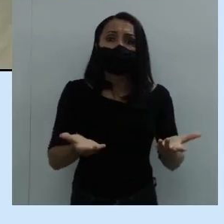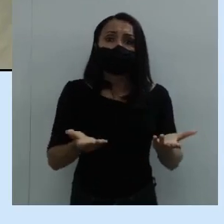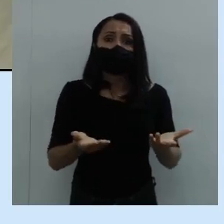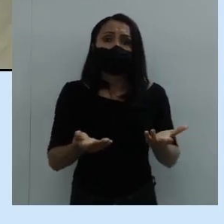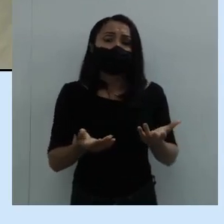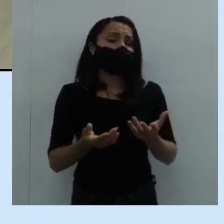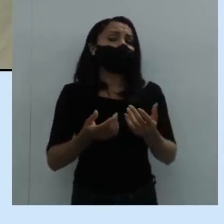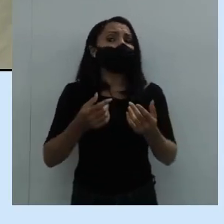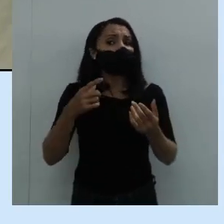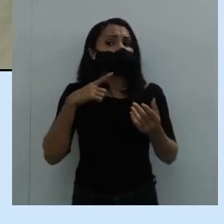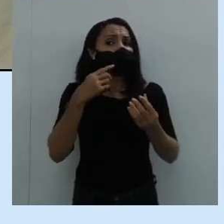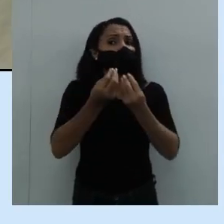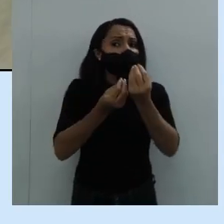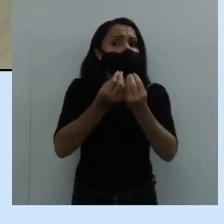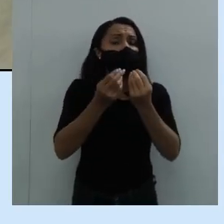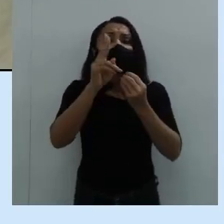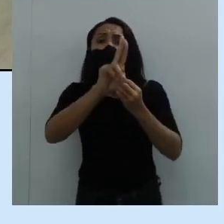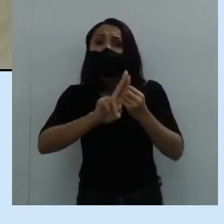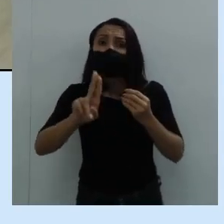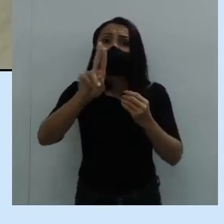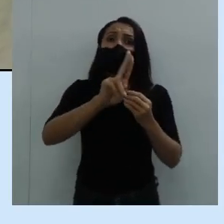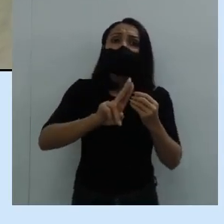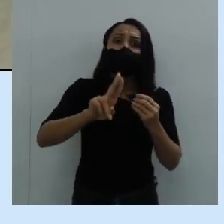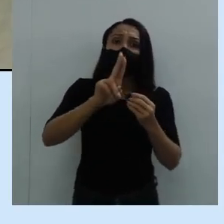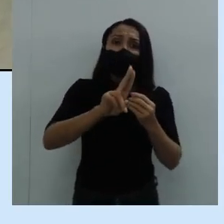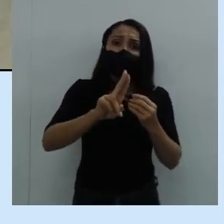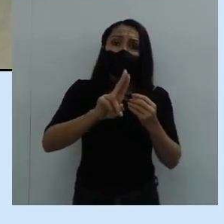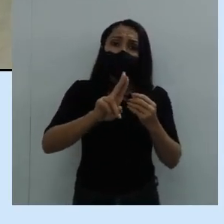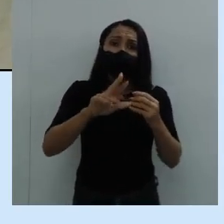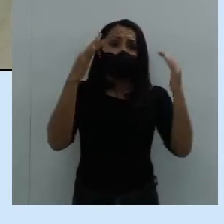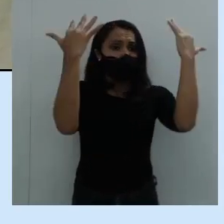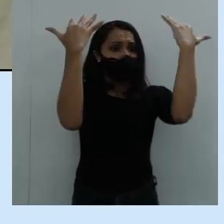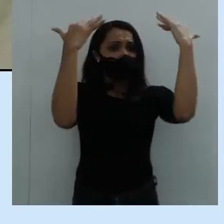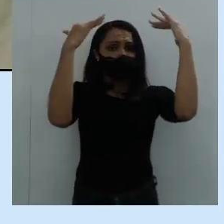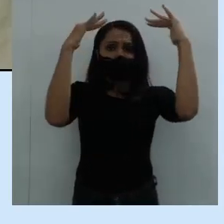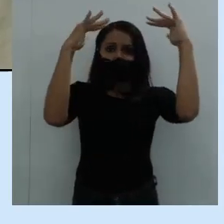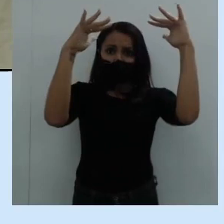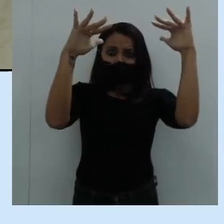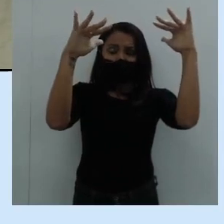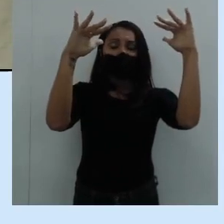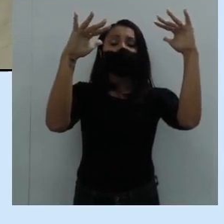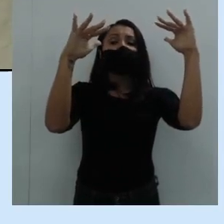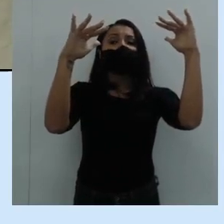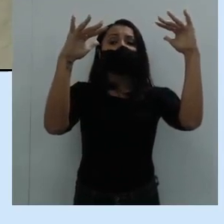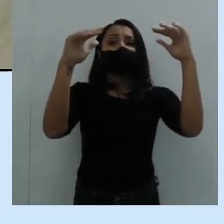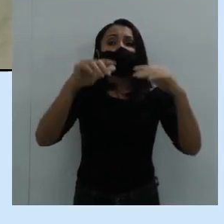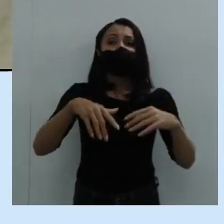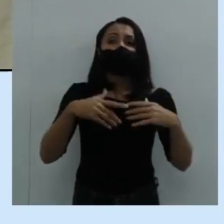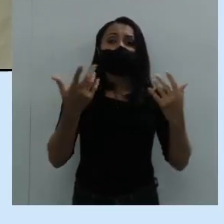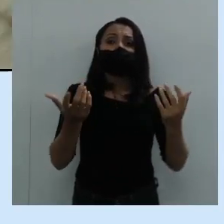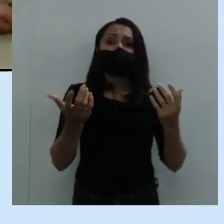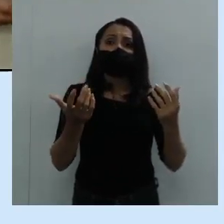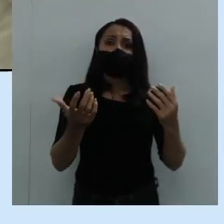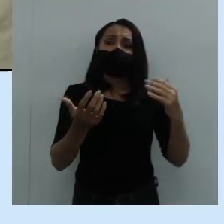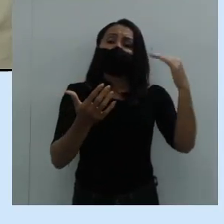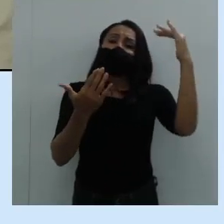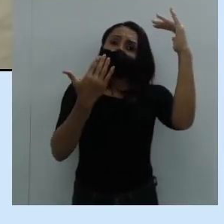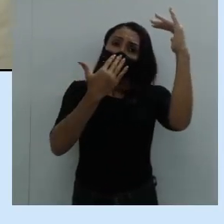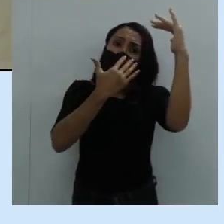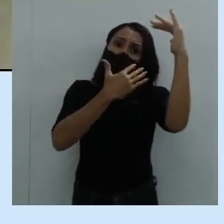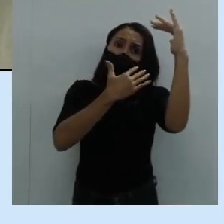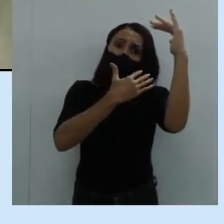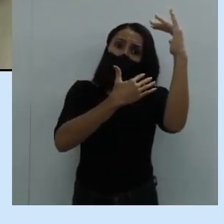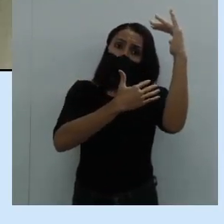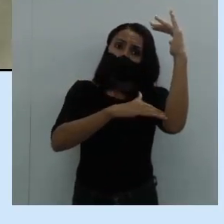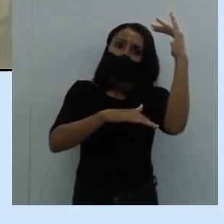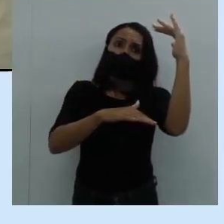como você utilizar, né, a floresta? Você poderia muito bem tirar uma parte das árvores e tá